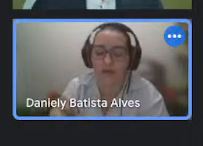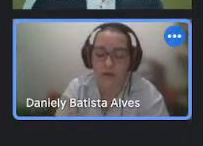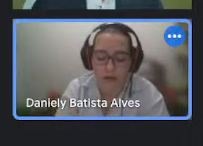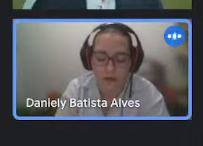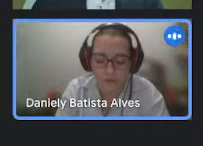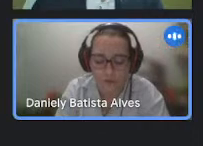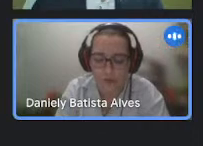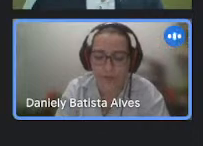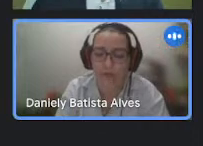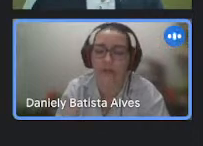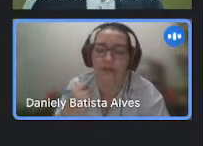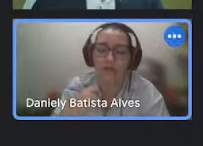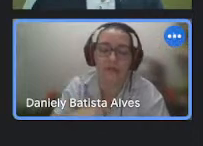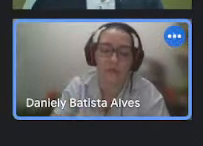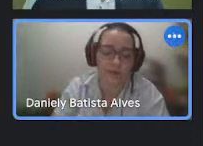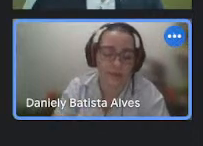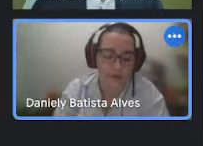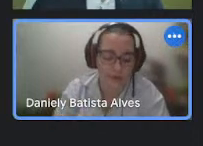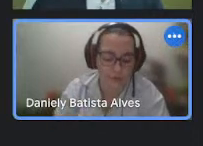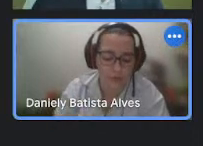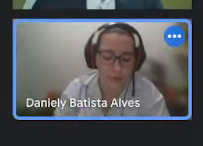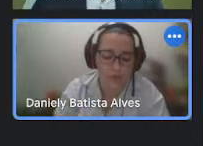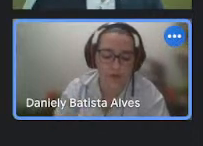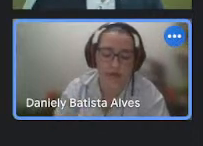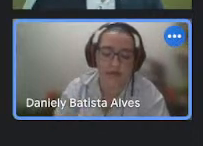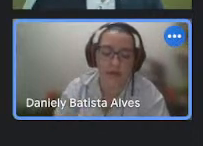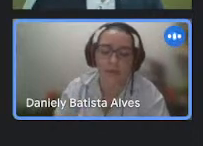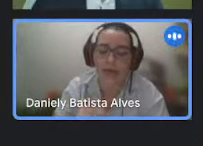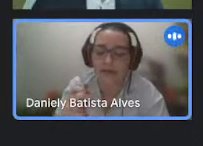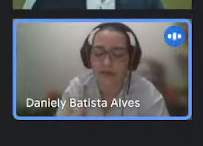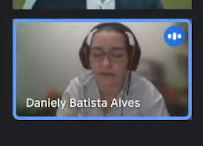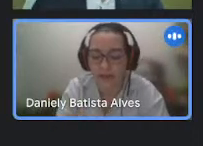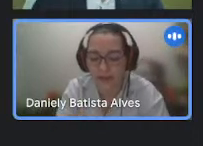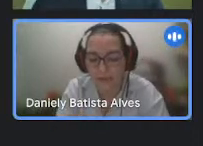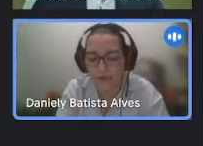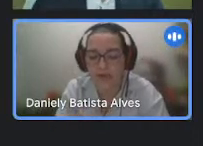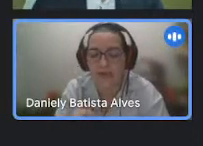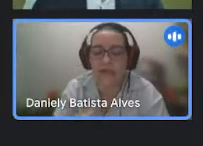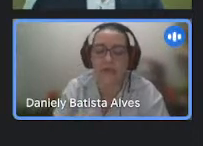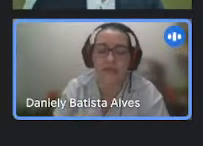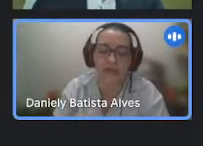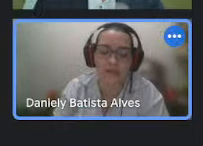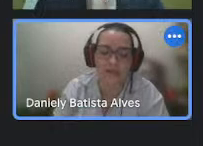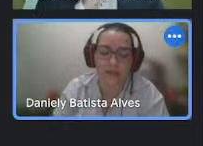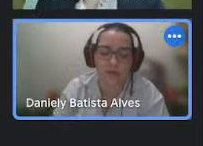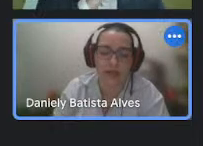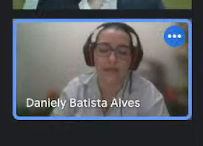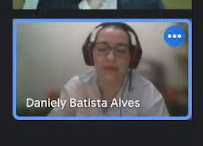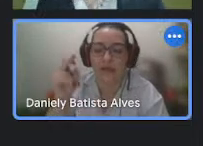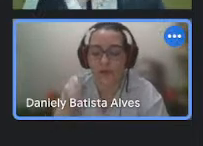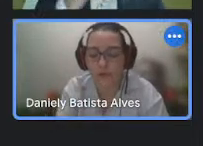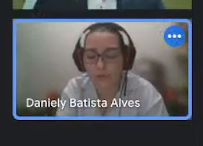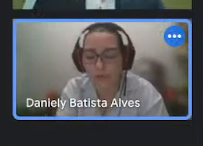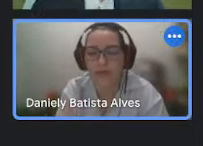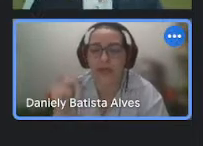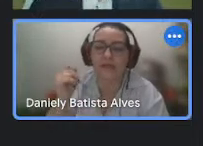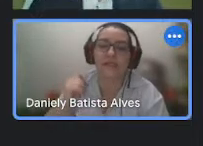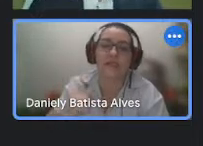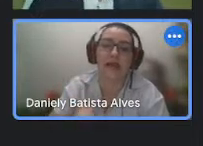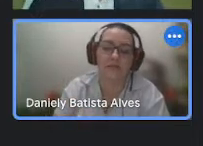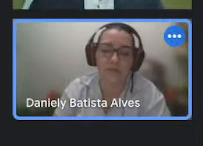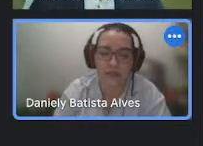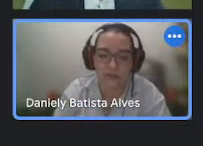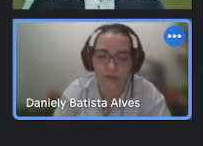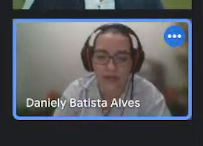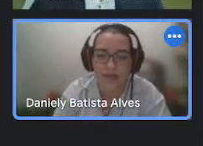e-mail, eles vão me devolver o questionário em tal data, ah, eu vou analisar os dados em tal data, eu vou publicar esses